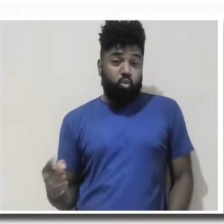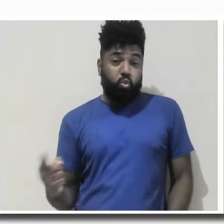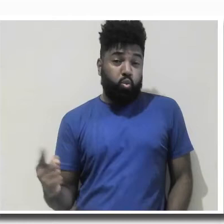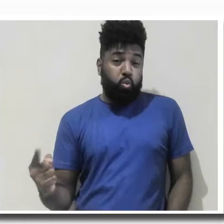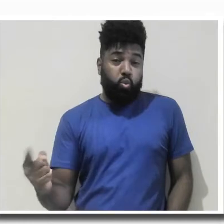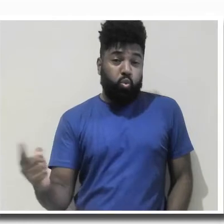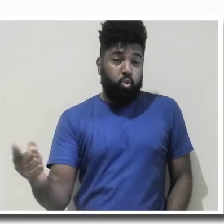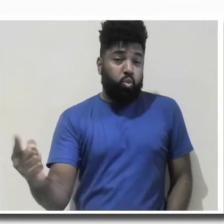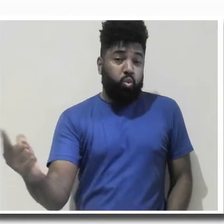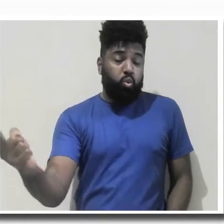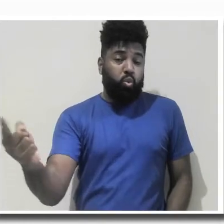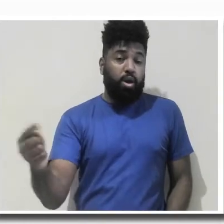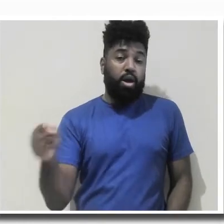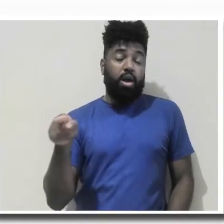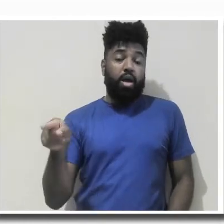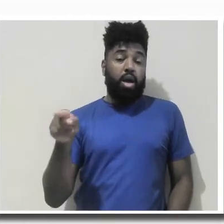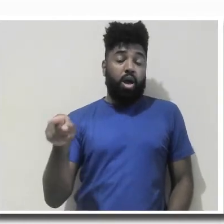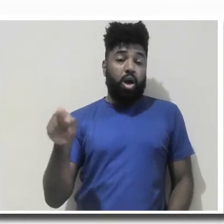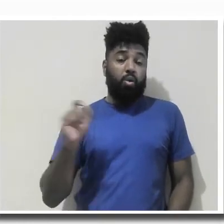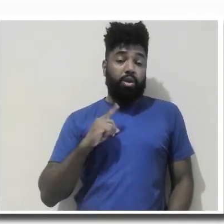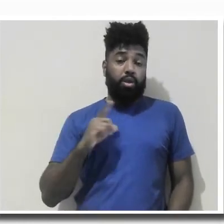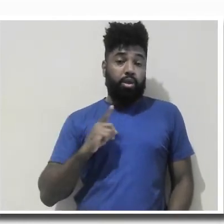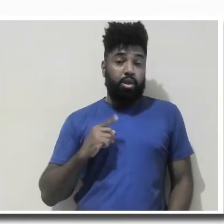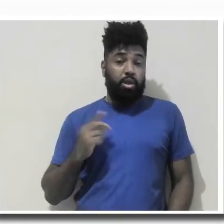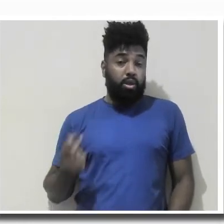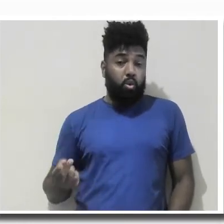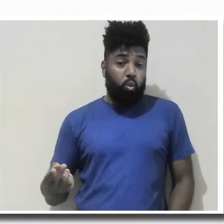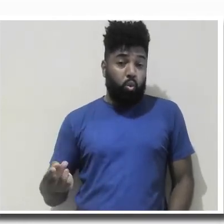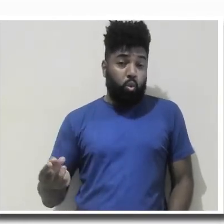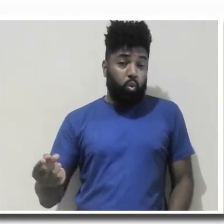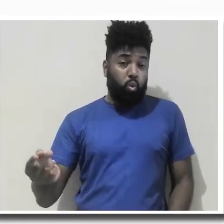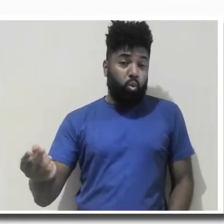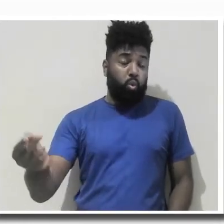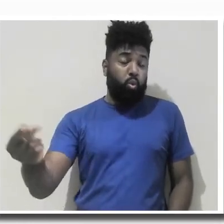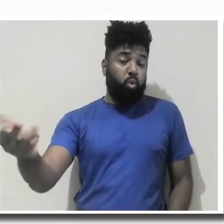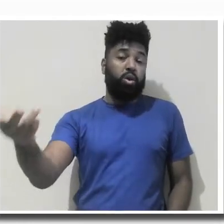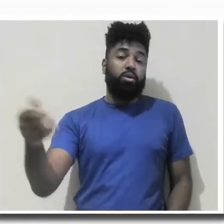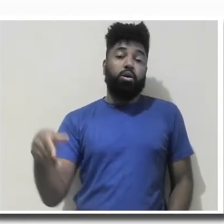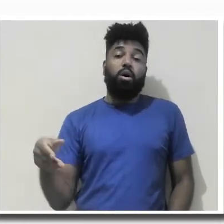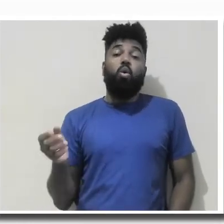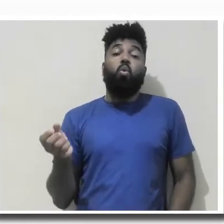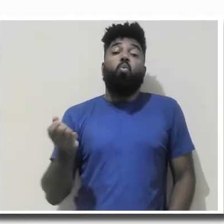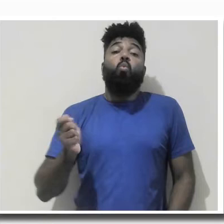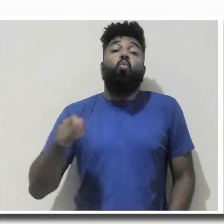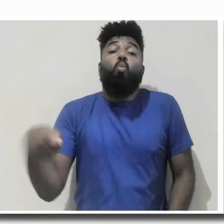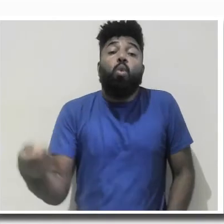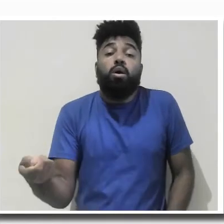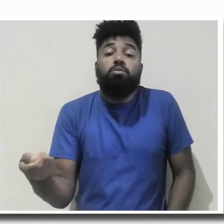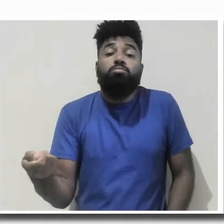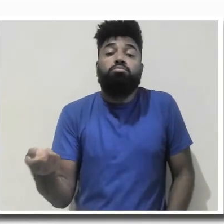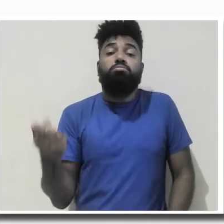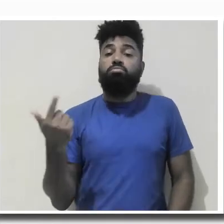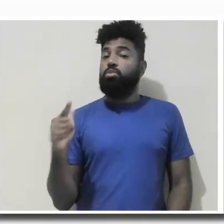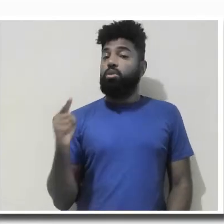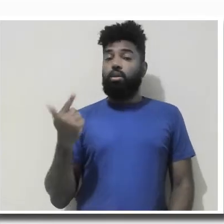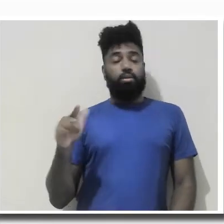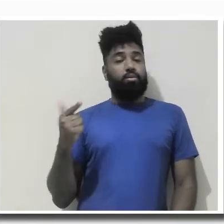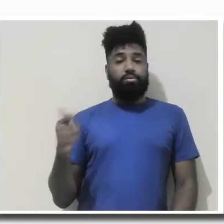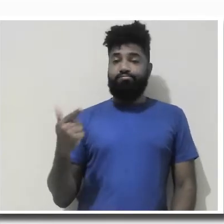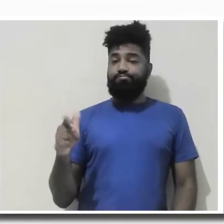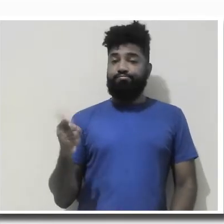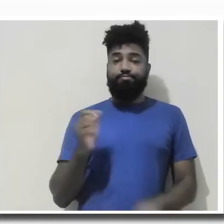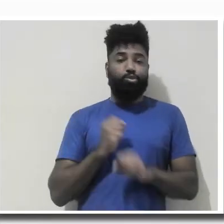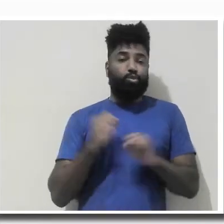número, tá? Ele só representa uma quantidade tão grande que não conseguimos nem representá-la de outra forma,